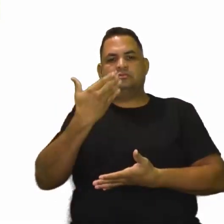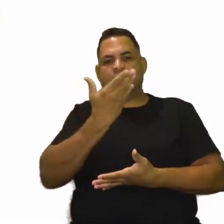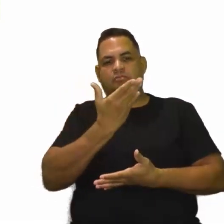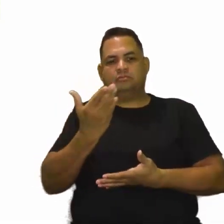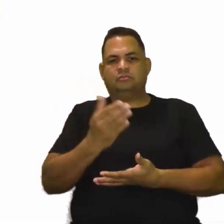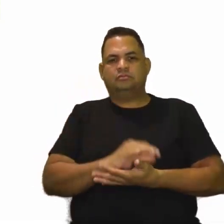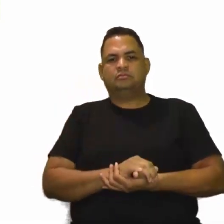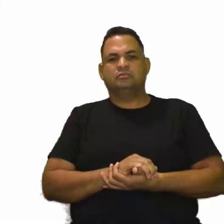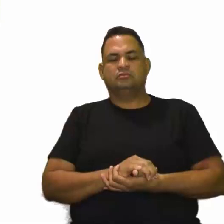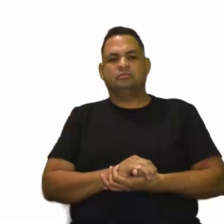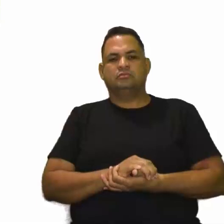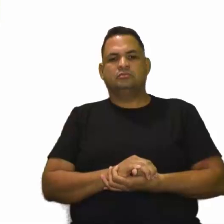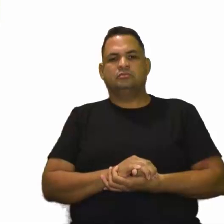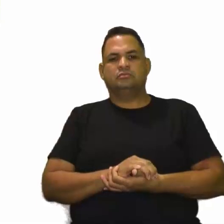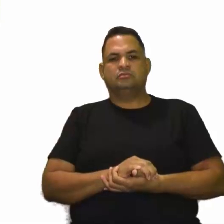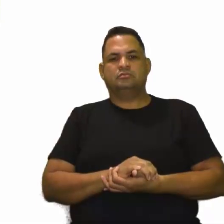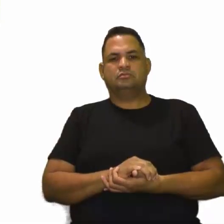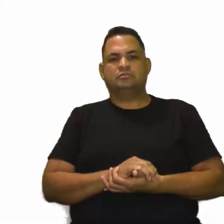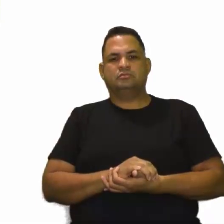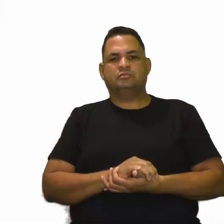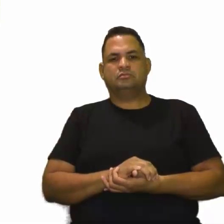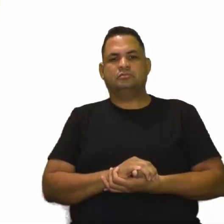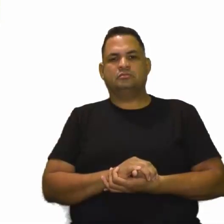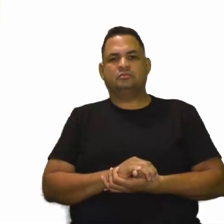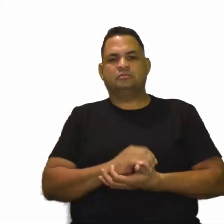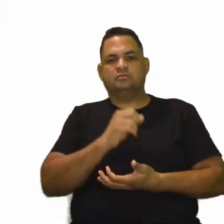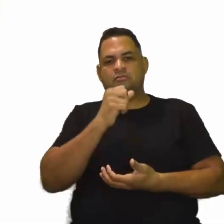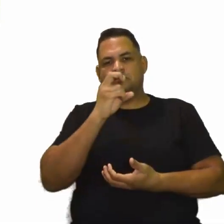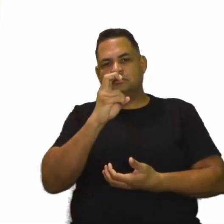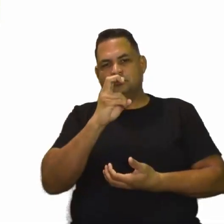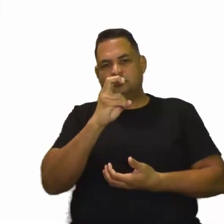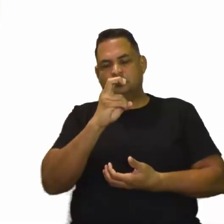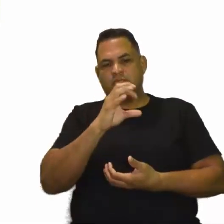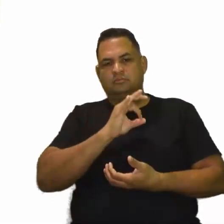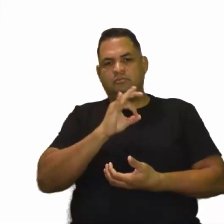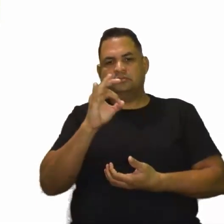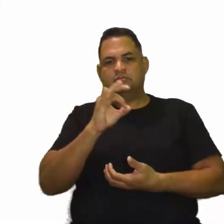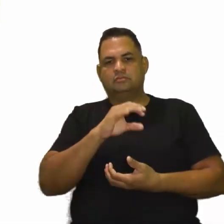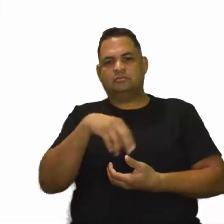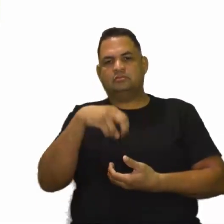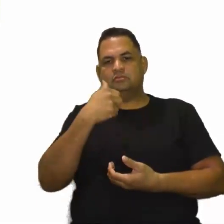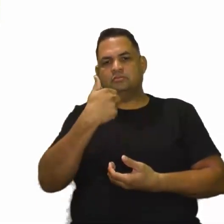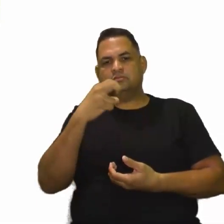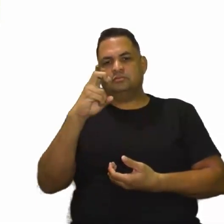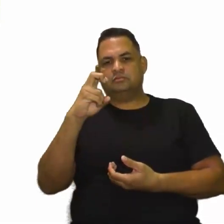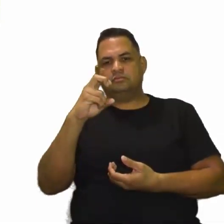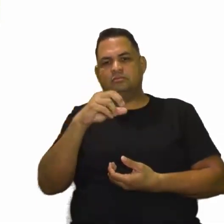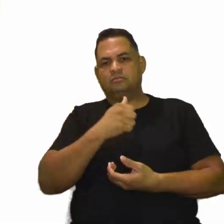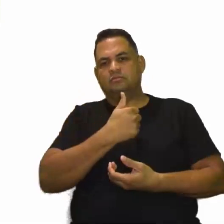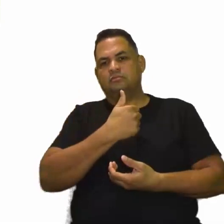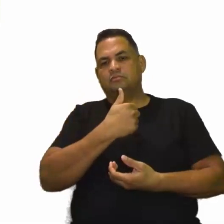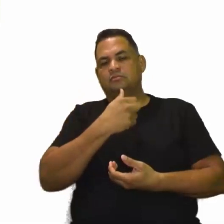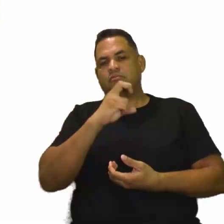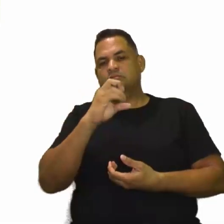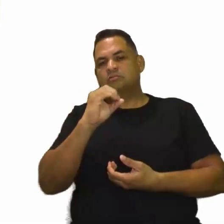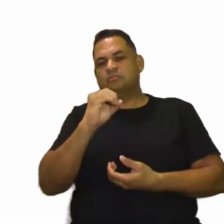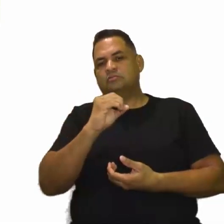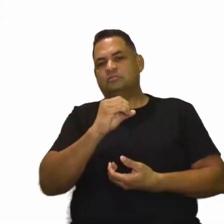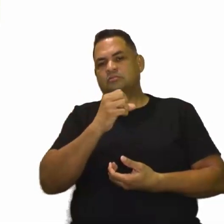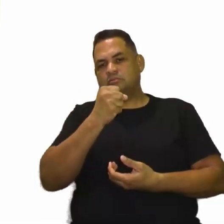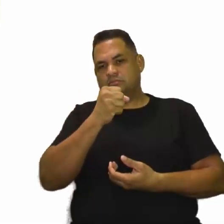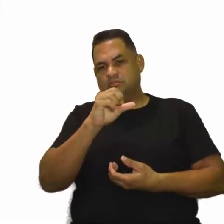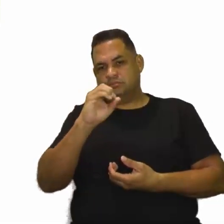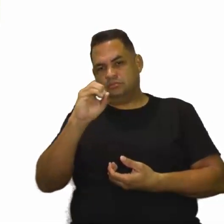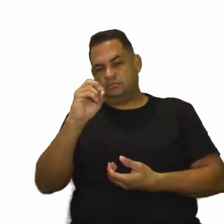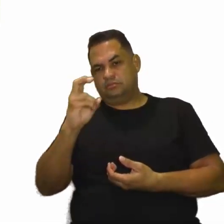do 18. Aqui eu tenho percentil 5, percentil 15, percentil 50,